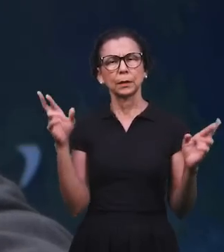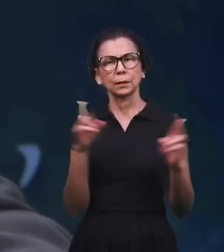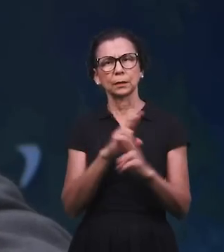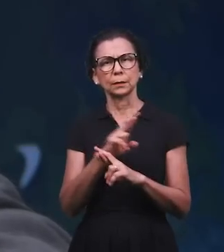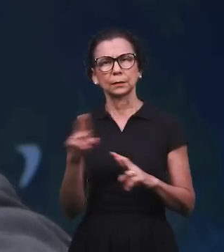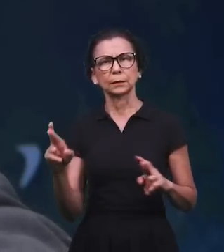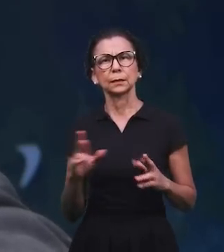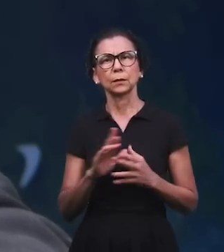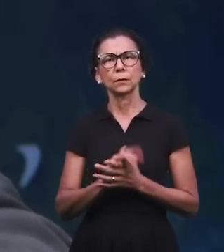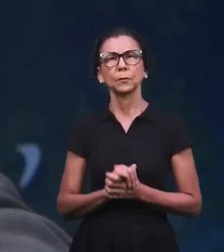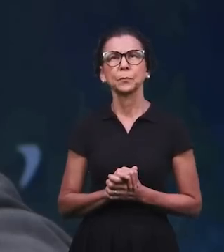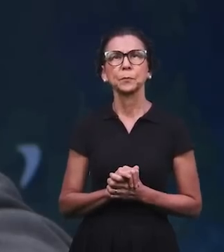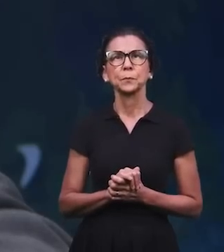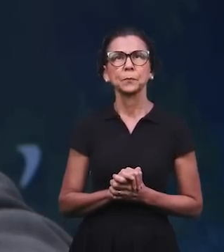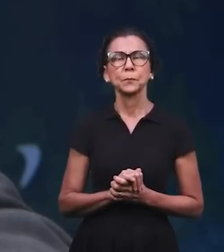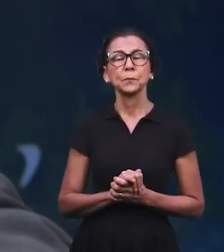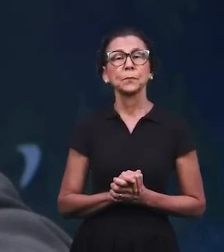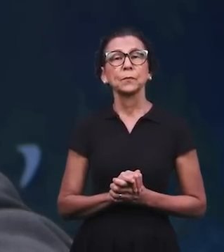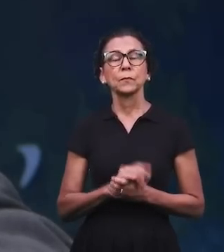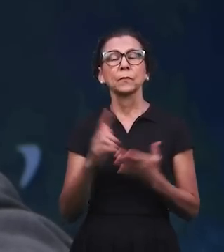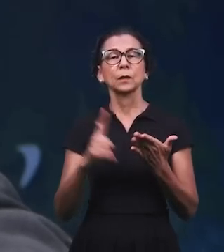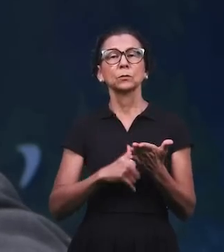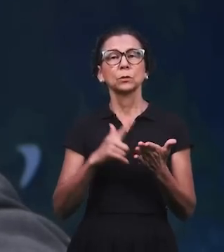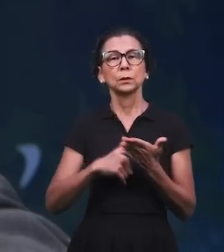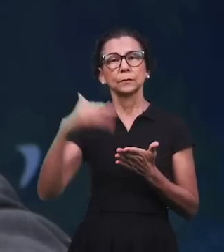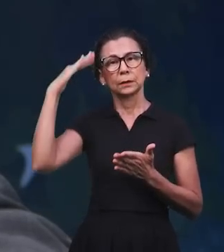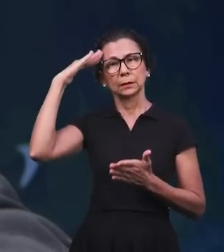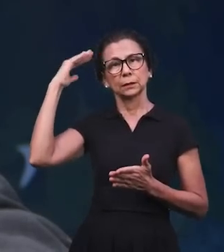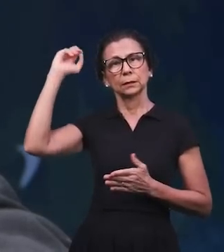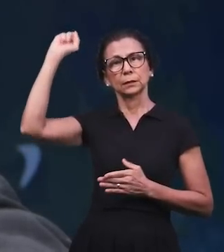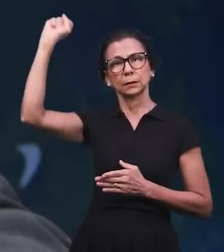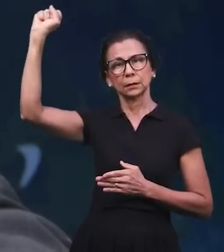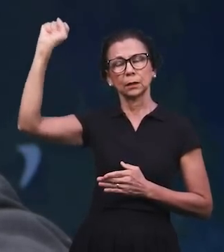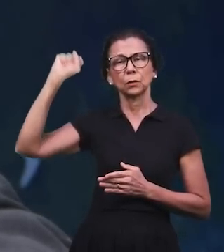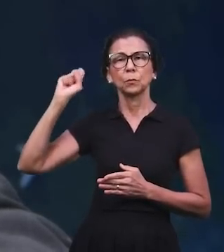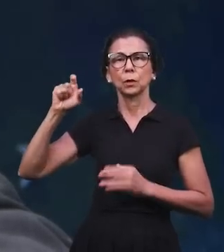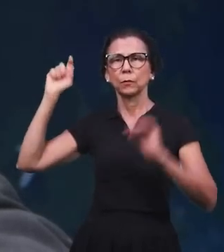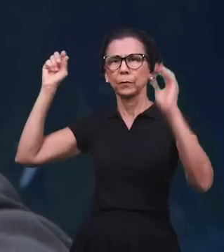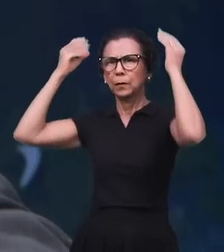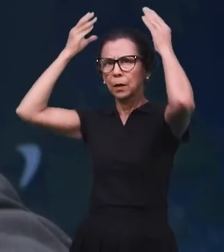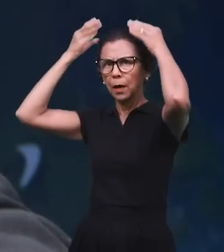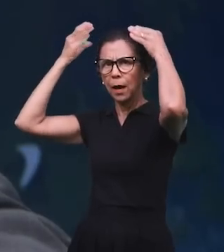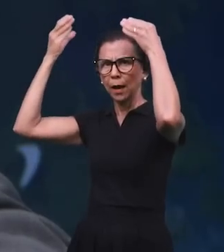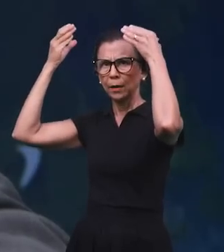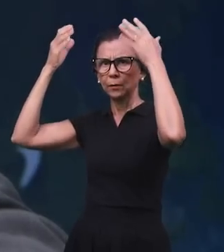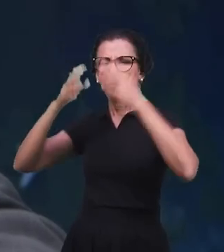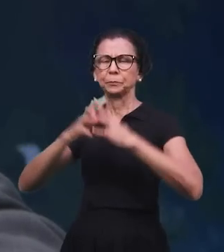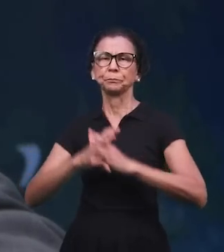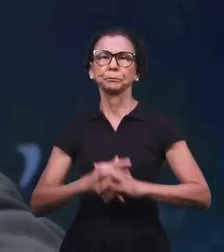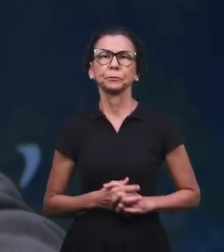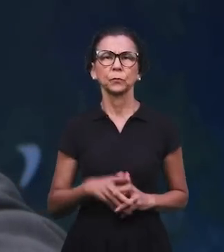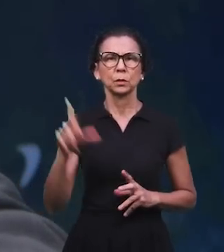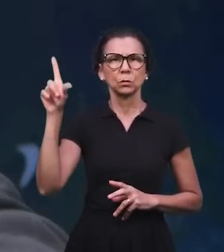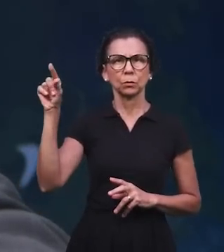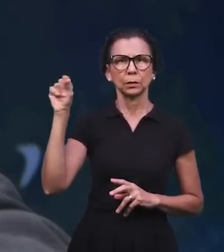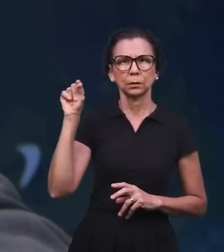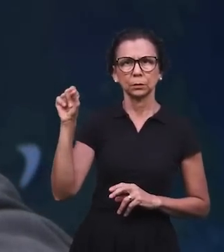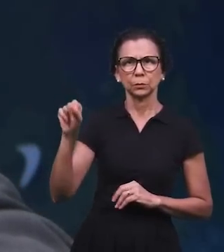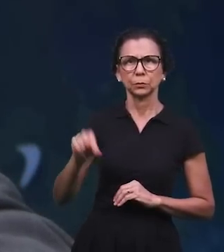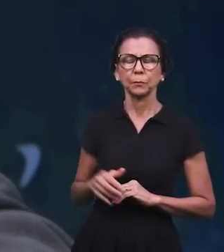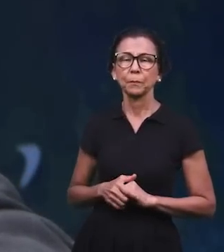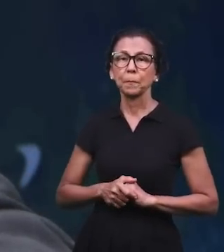da trombeta, na passagem de Salomão, quando Salomão foi coroado rei. E o nosso tema desse